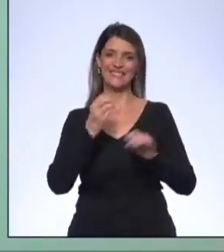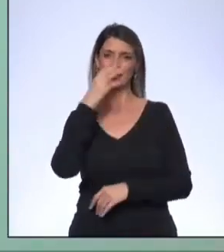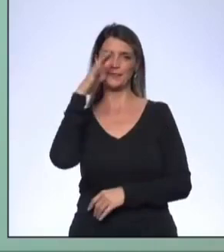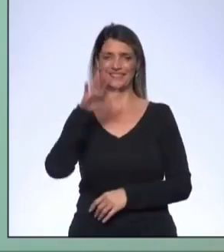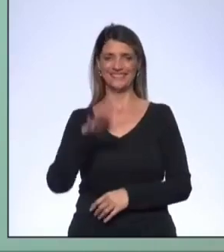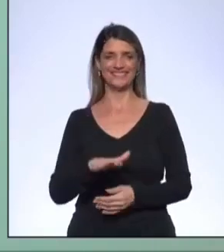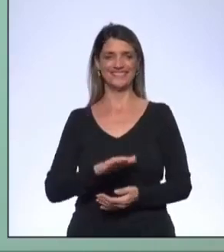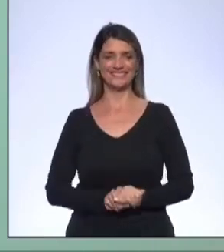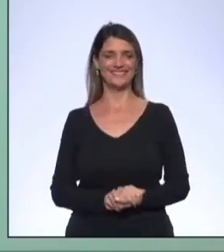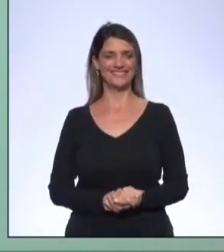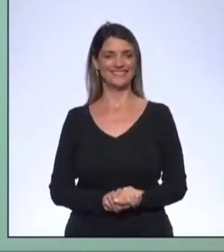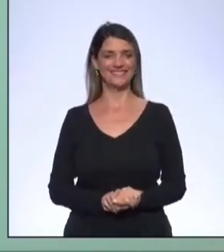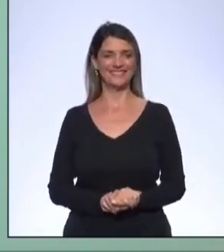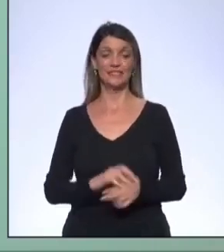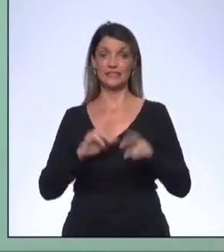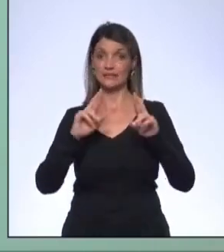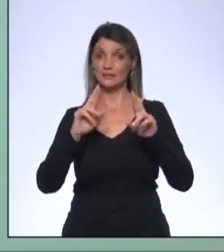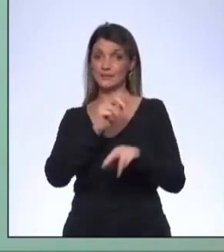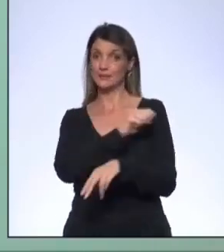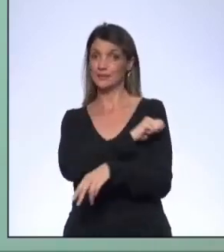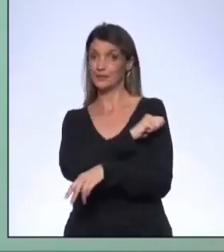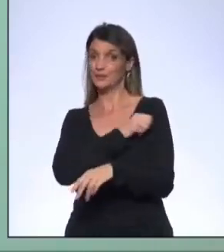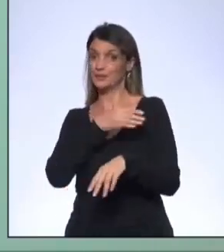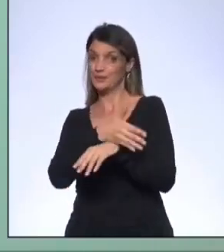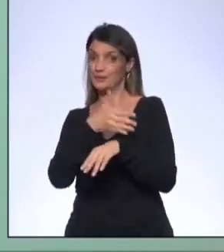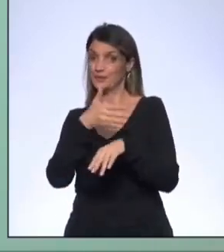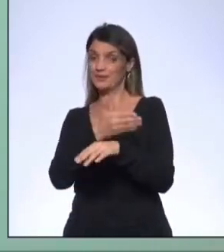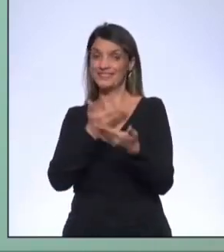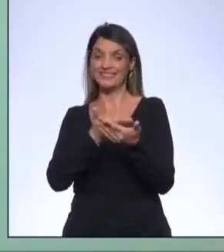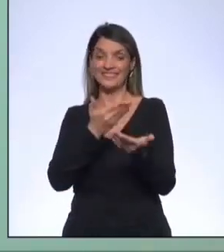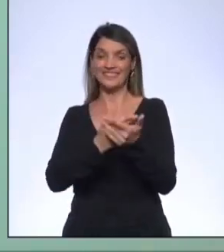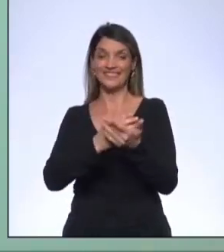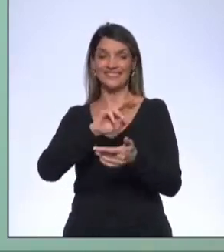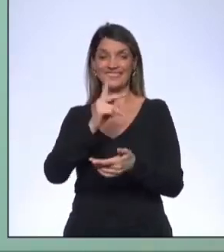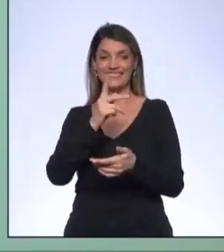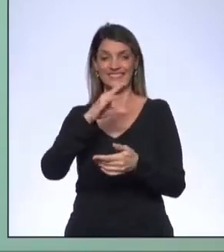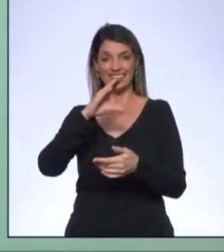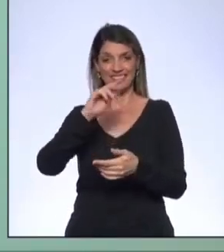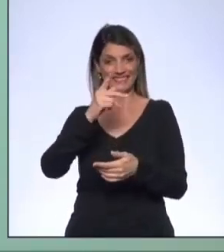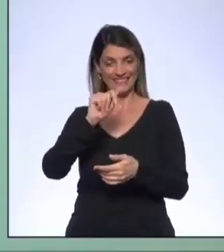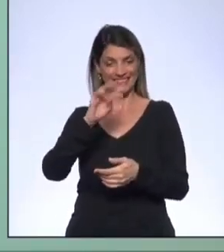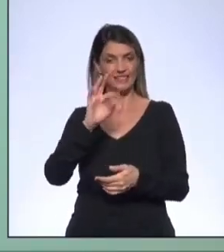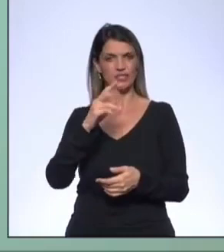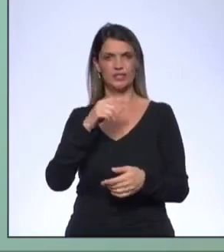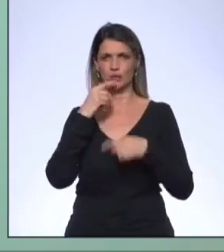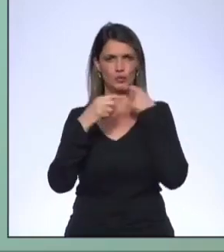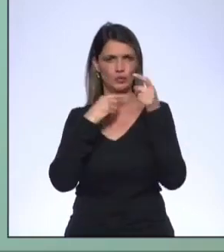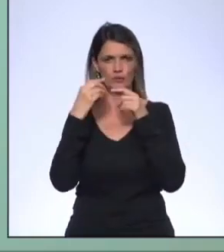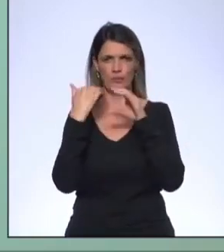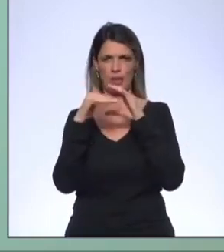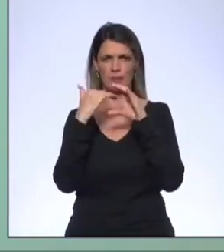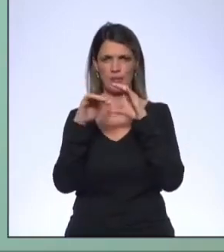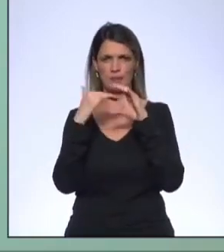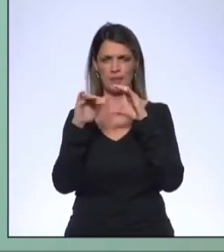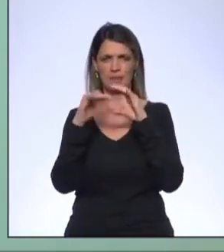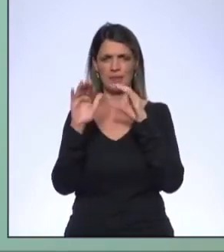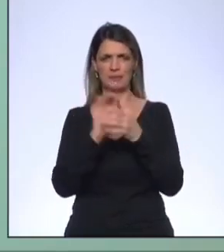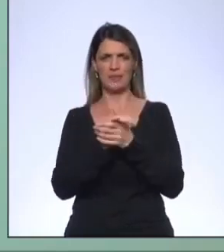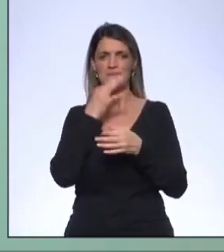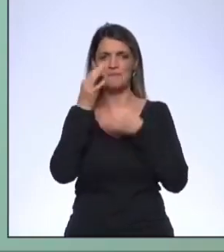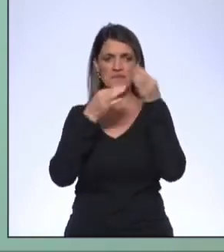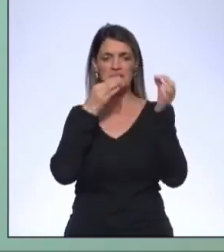tarde. Espero que os alunos participem dessa aula pelo chat, que deixem suas dúvidas e sugestões através do